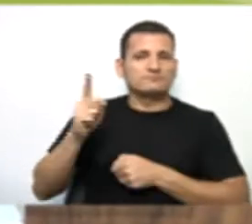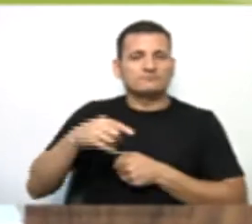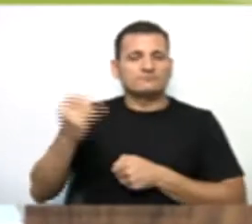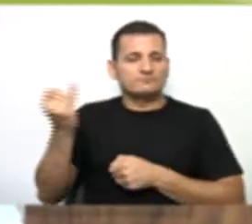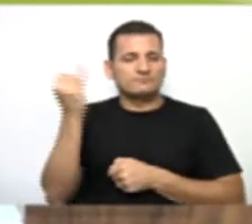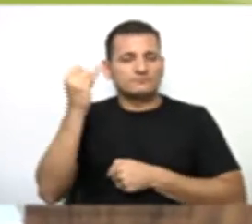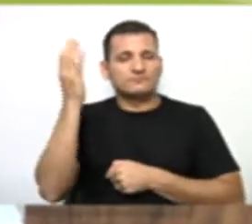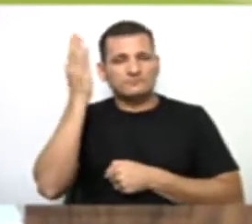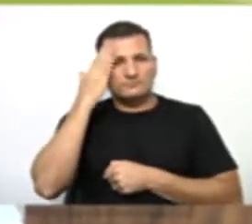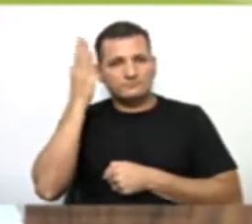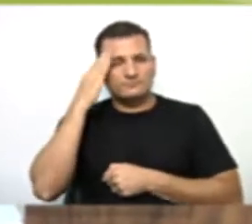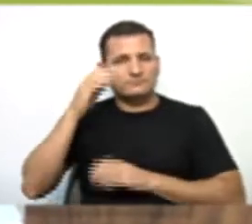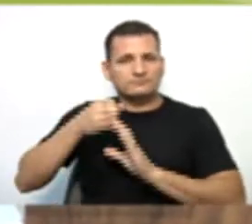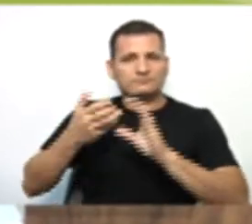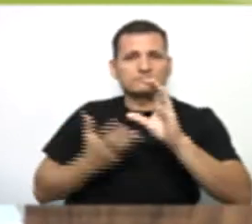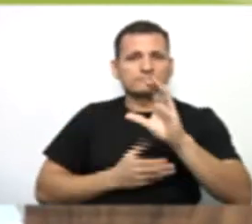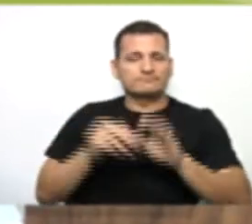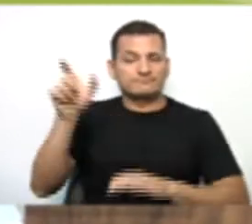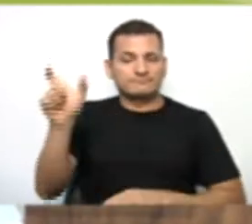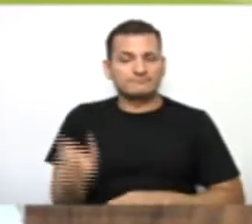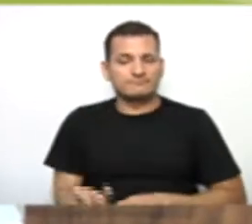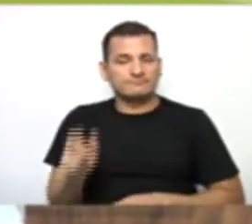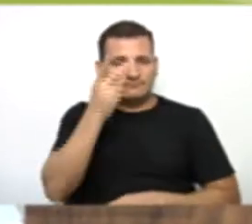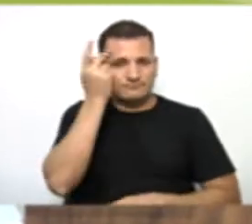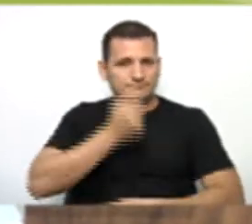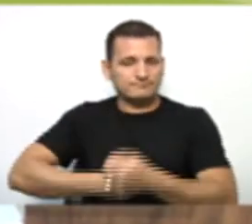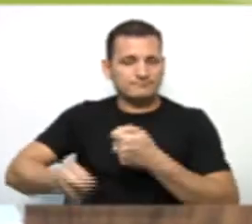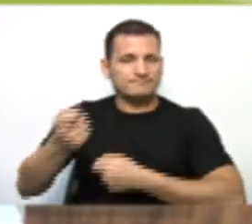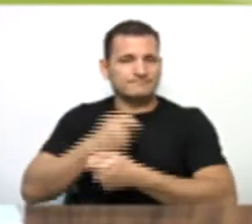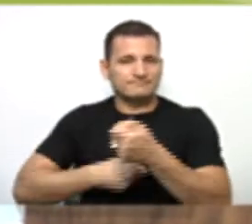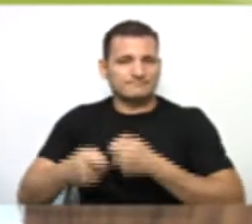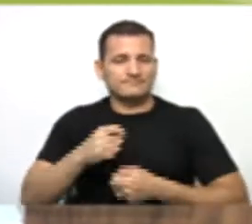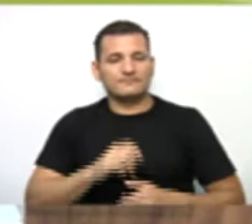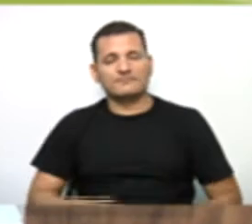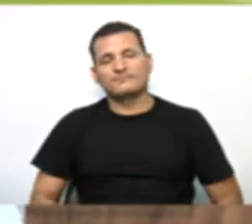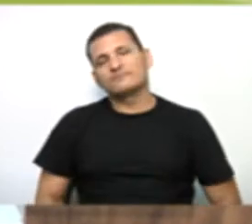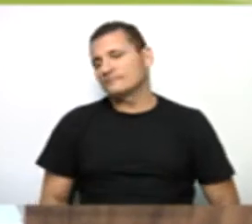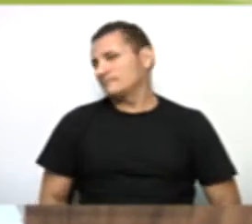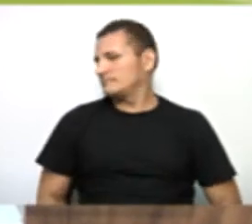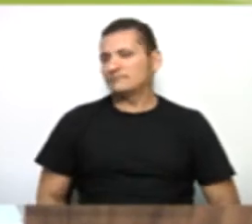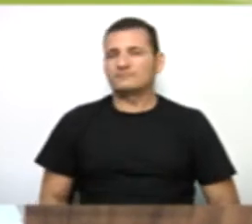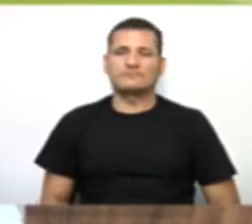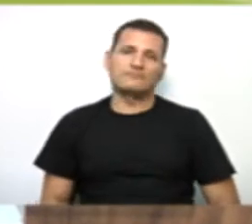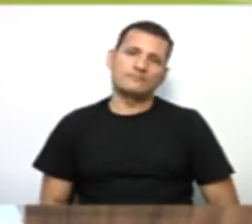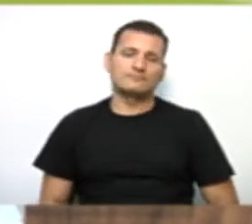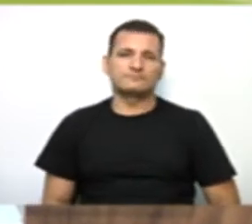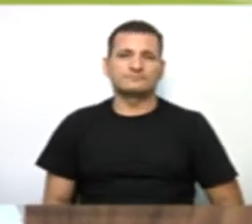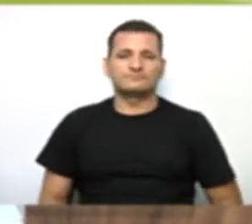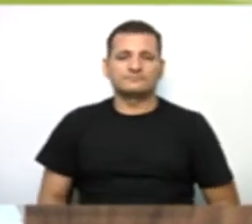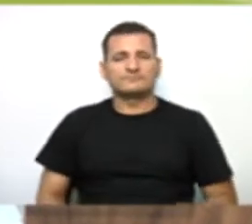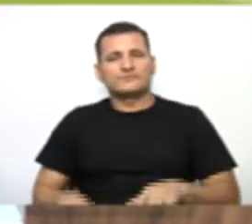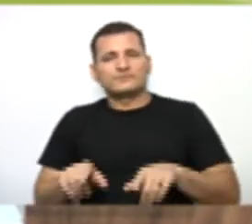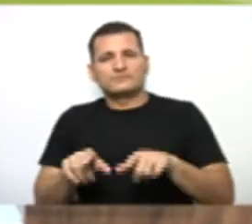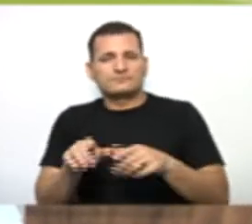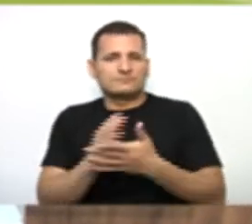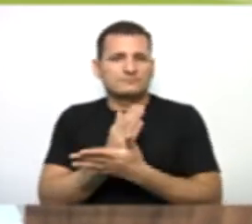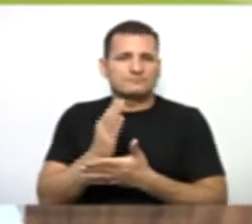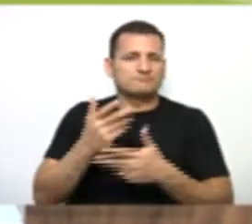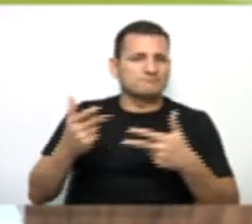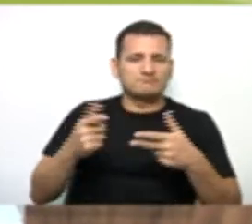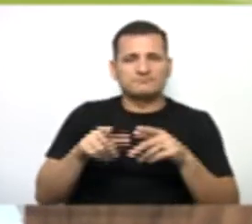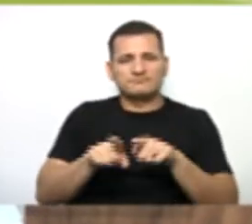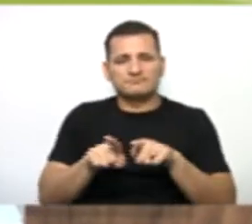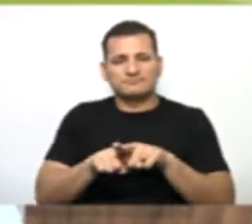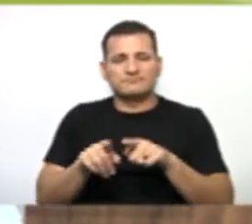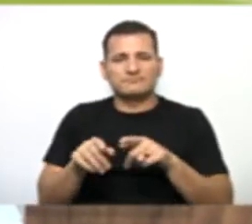as características da pessoa com quem você vai negociar. E algumas questões, às vezes, de pequena significância,